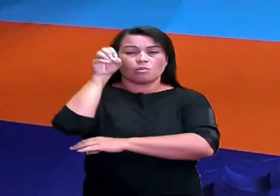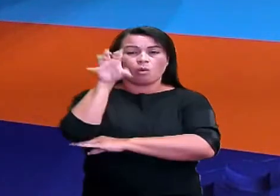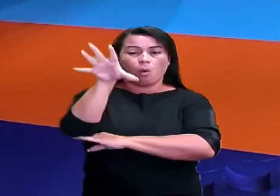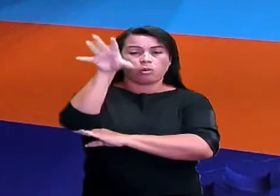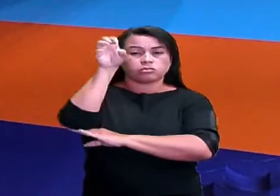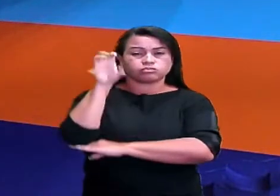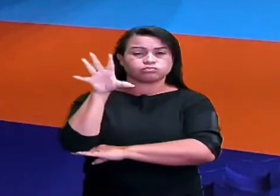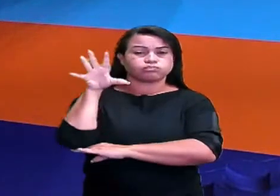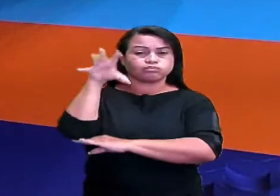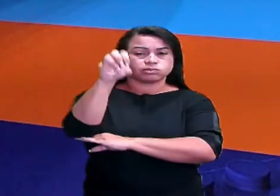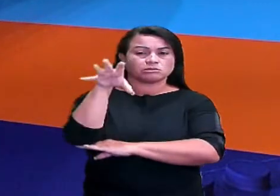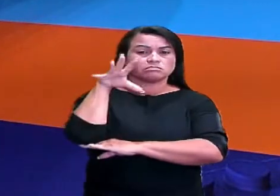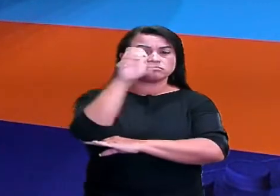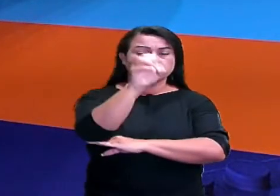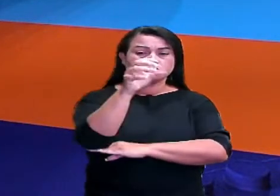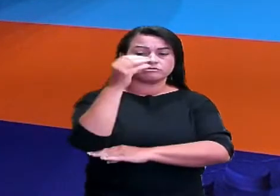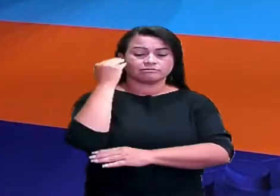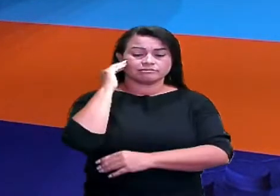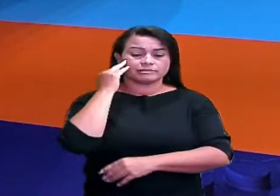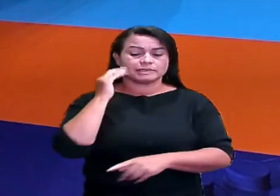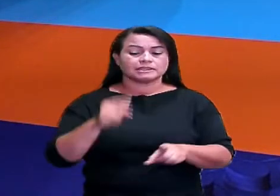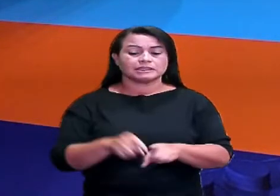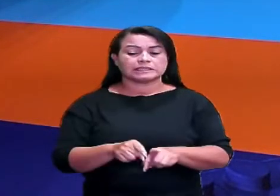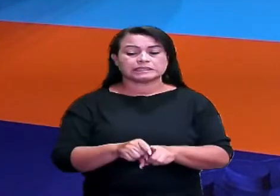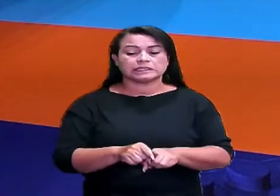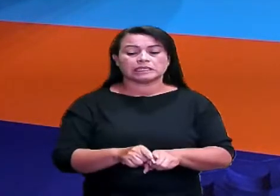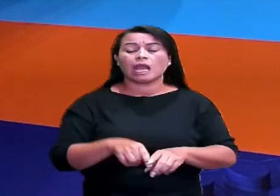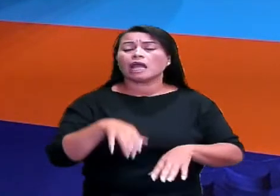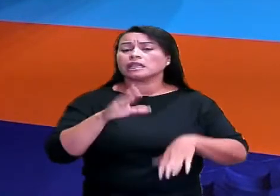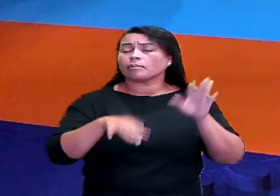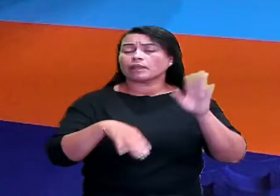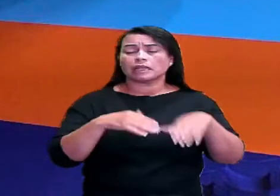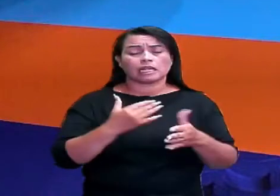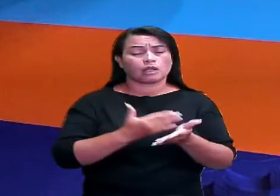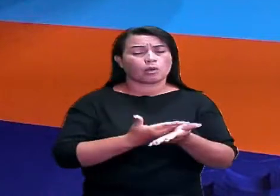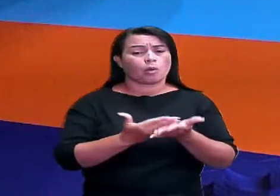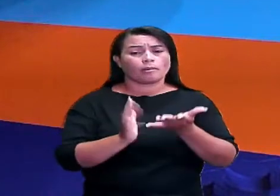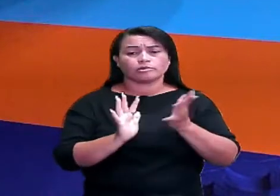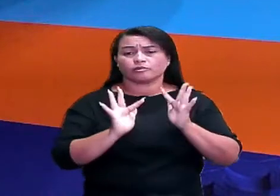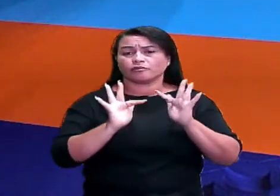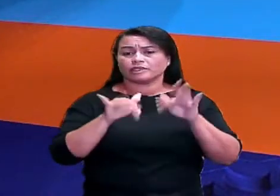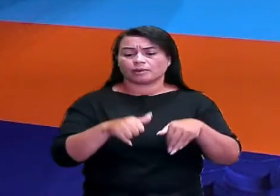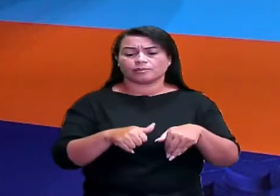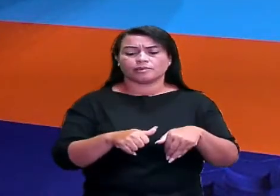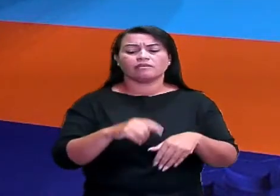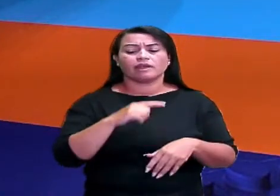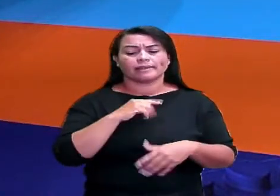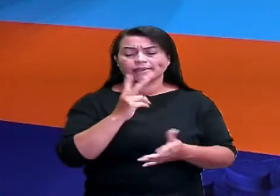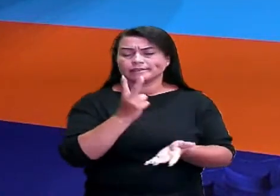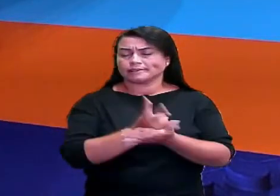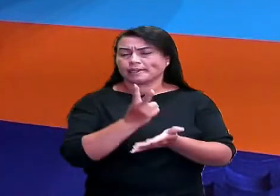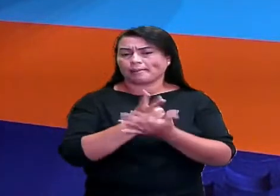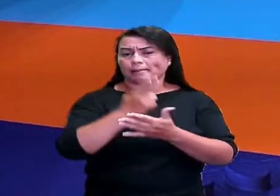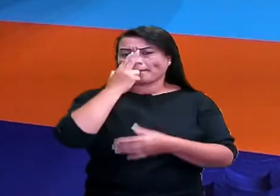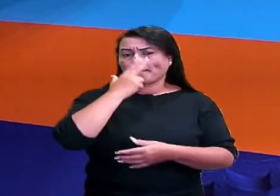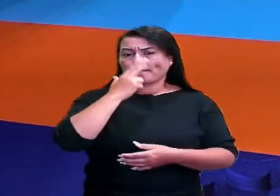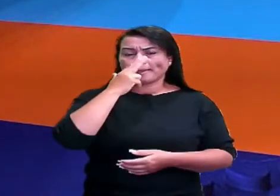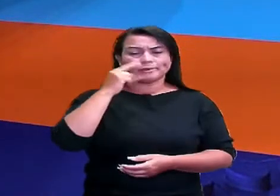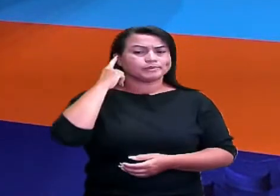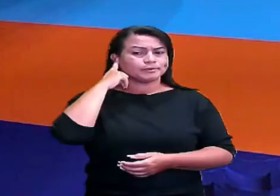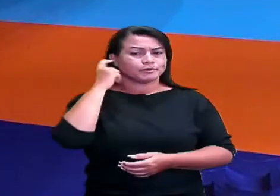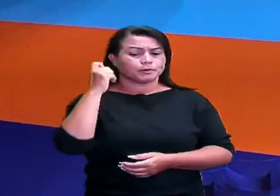sempre o mesmo som, independente de estar no começo ou no final, tá? Ela vai ter sempre o mesmo